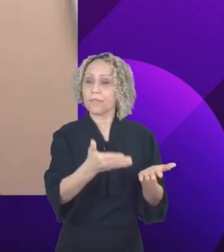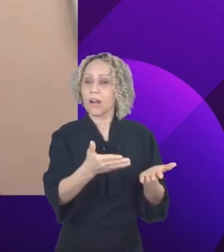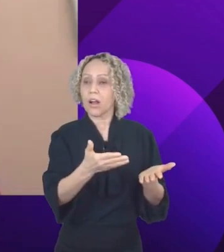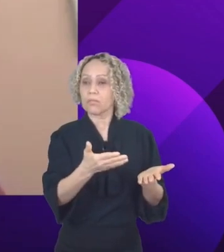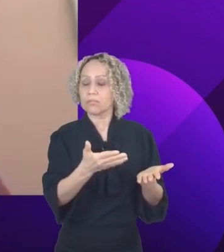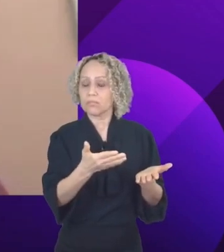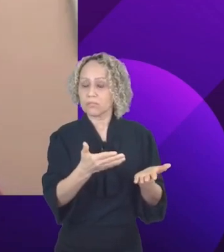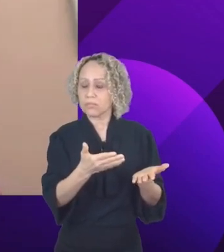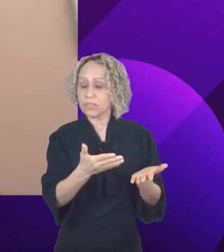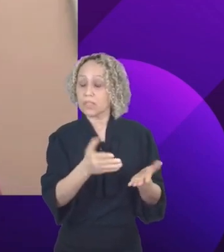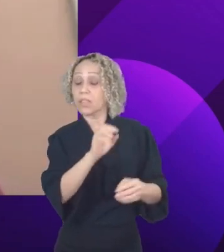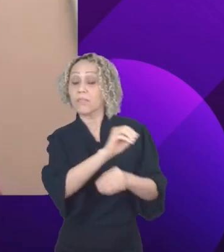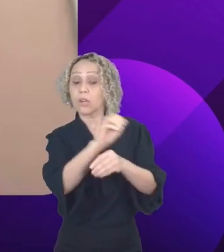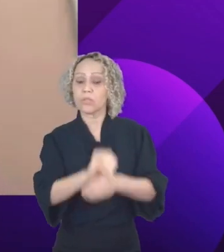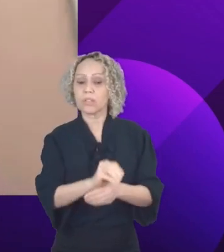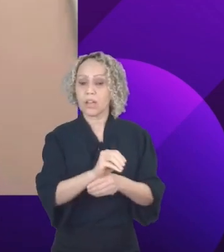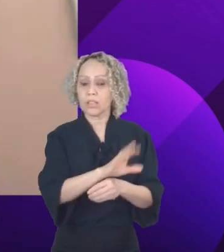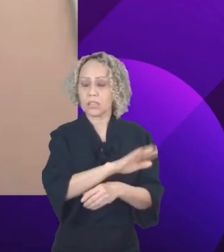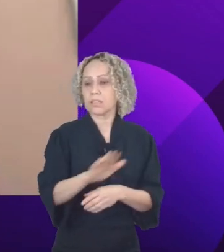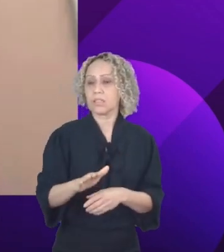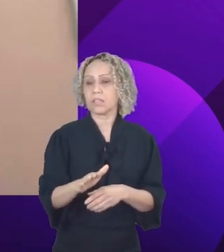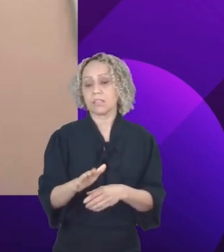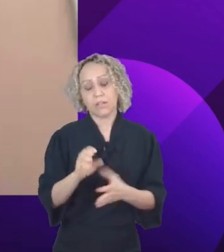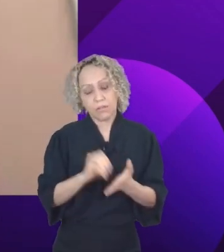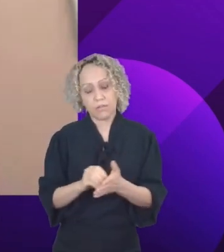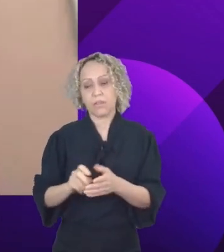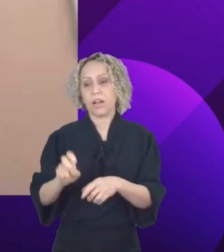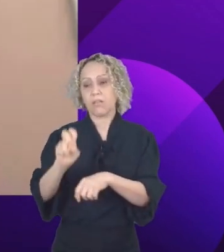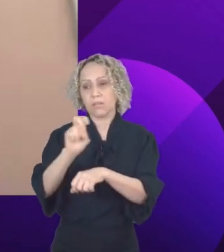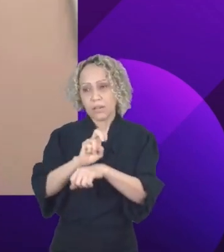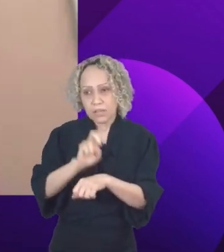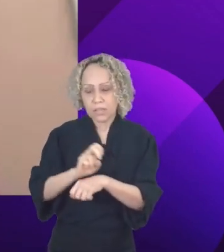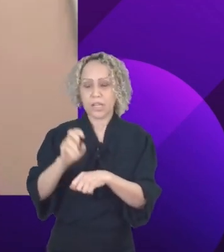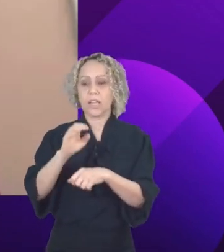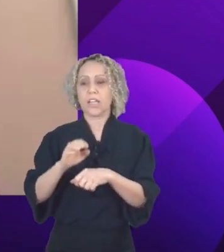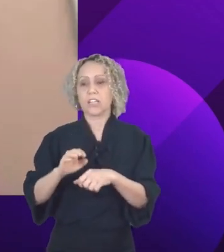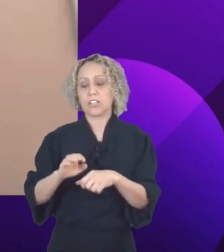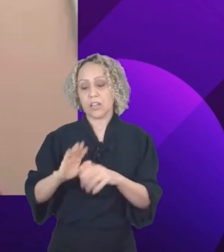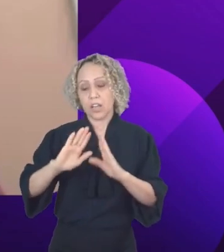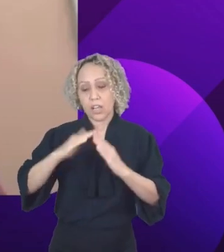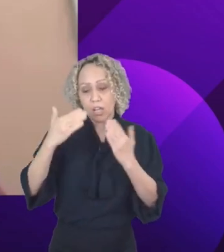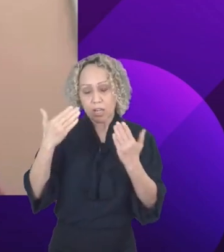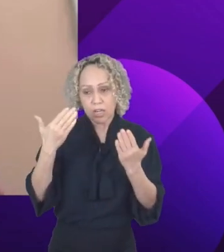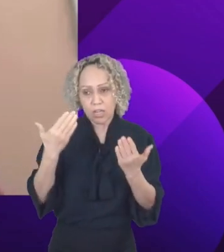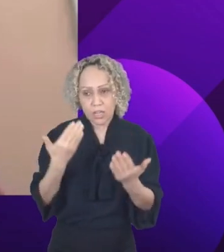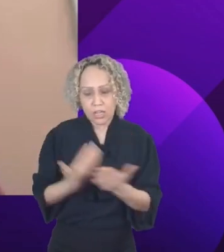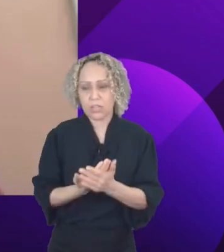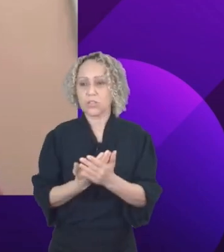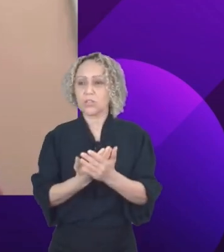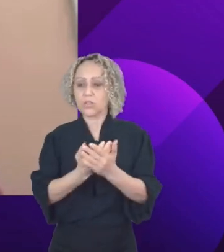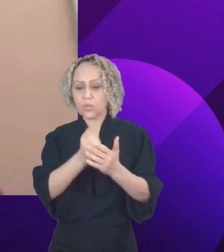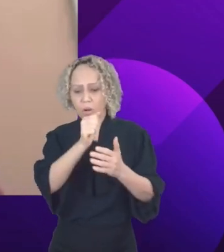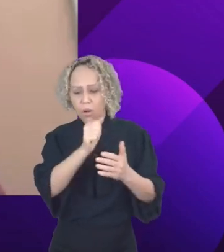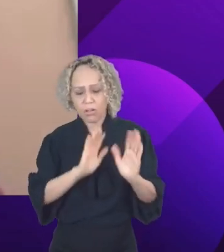de creche, pré-escola, que atenda à necessidade dessas famílias